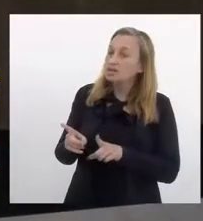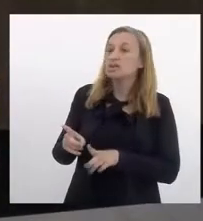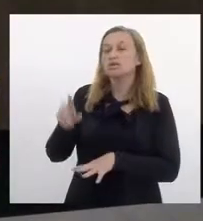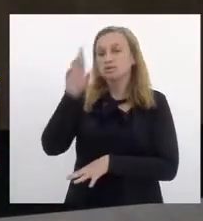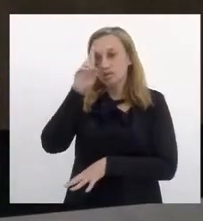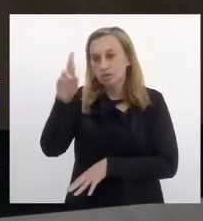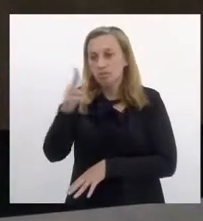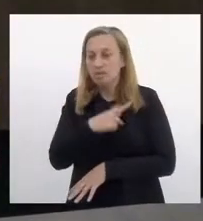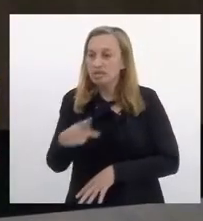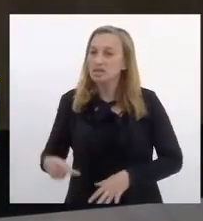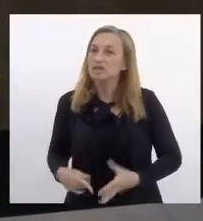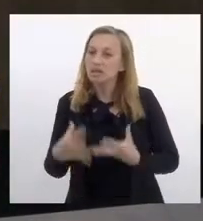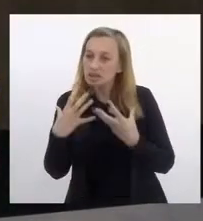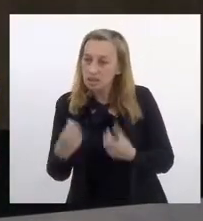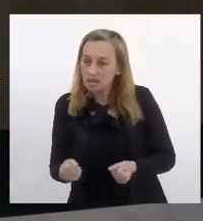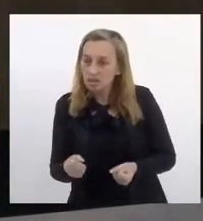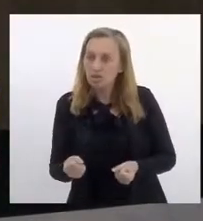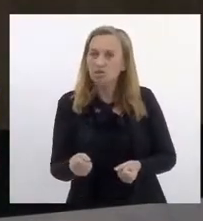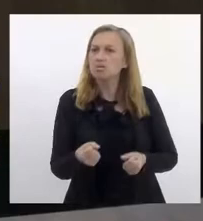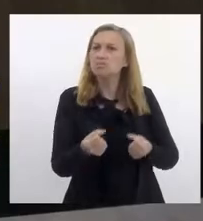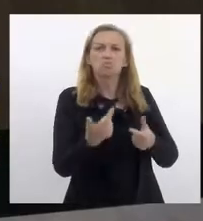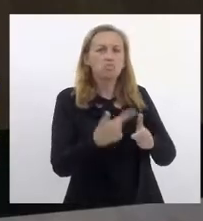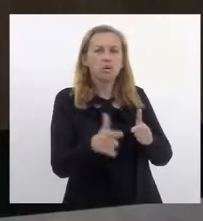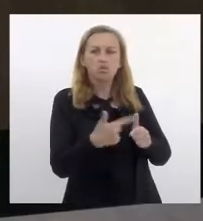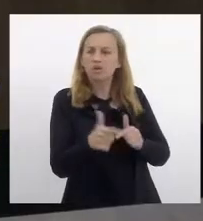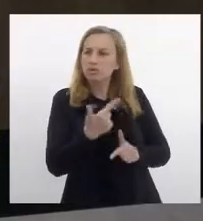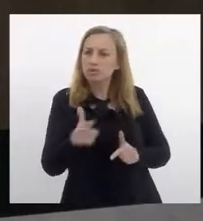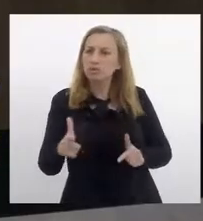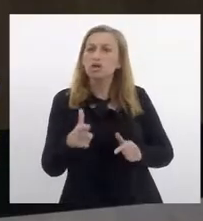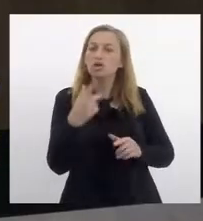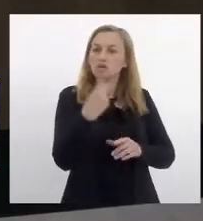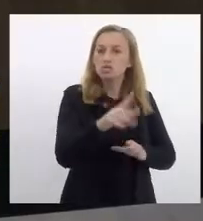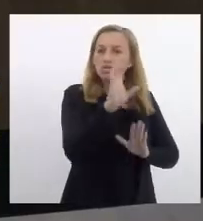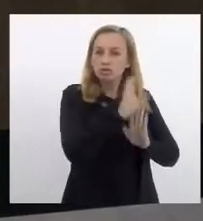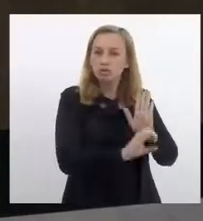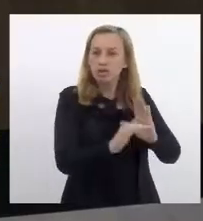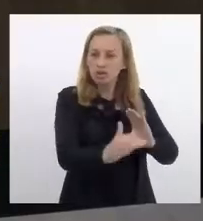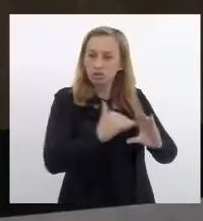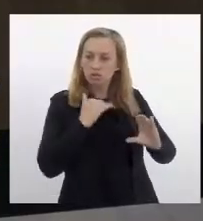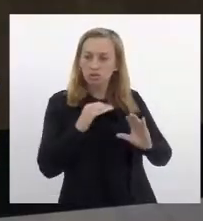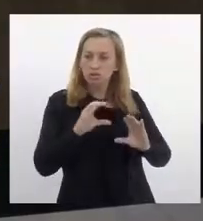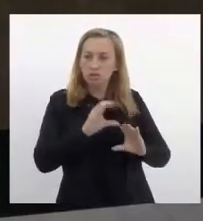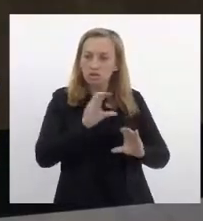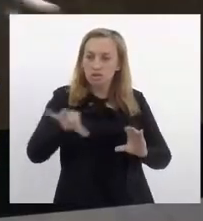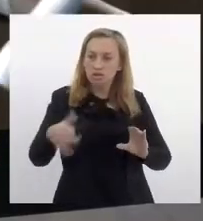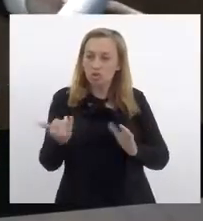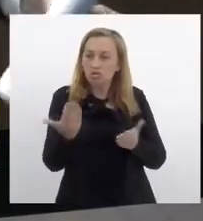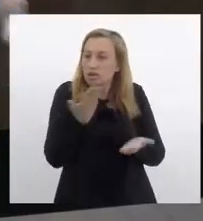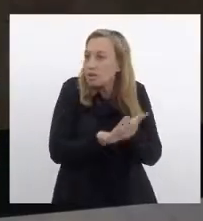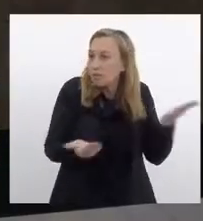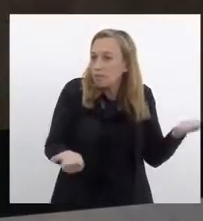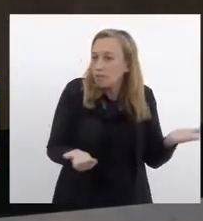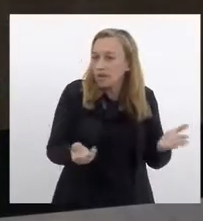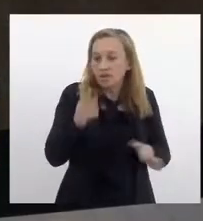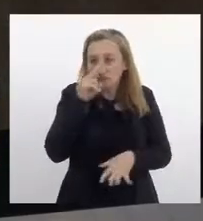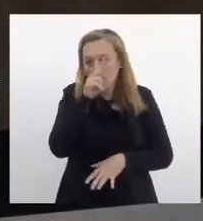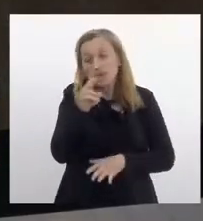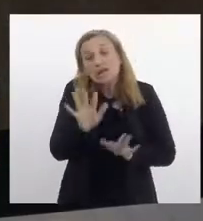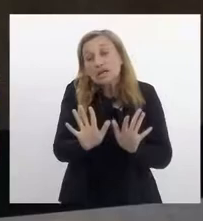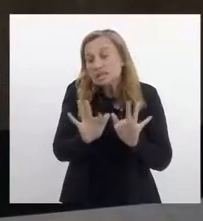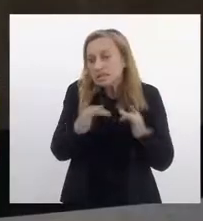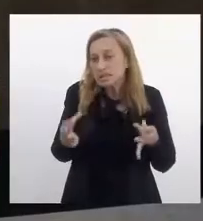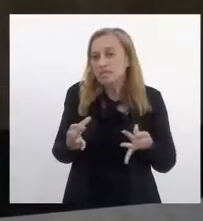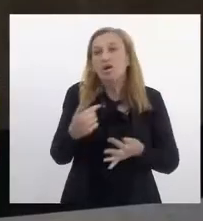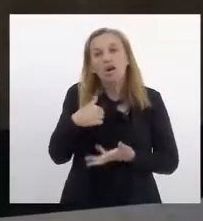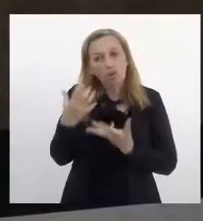vejo problema. Deputado Marcelo Seudino, sua emenda vai para a CCJ e sua emenda perde força. Simples assim. Presidente, vamos lá.